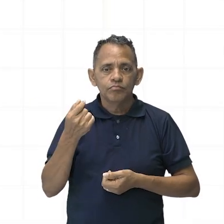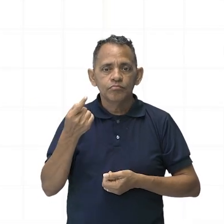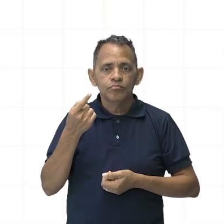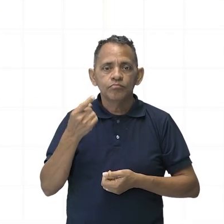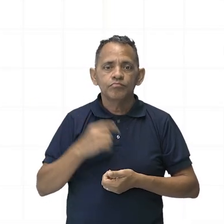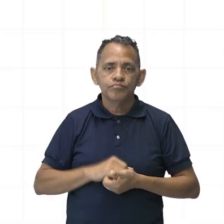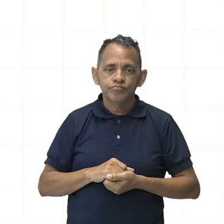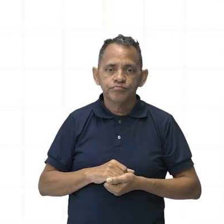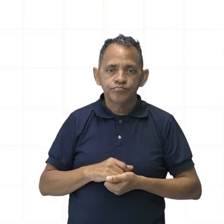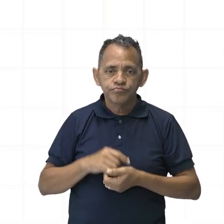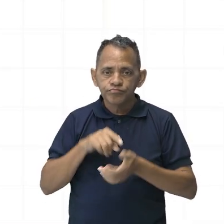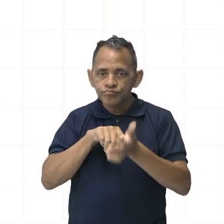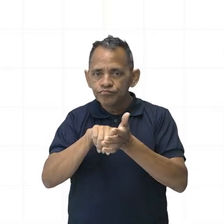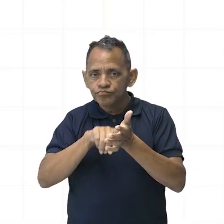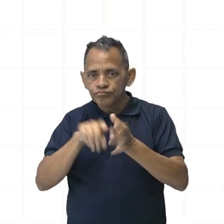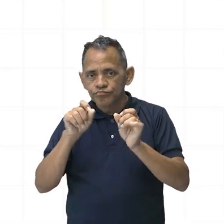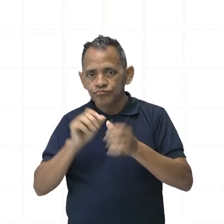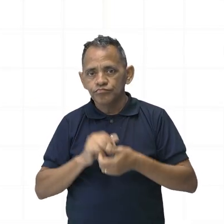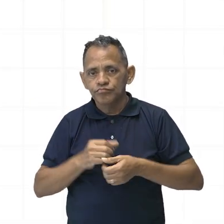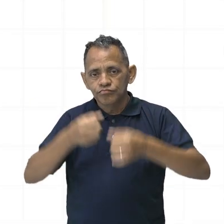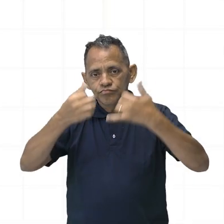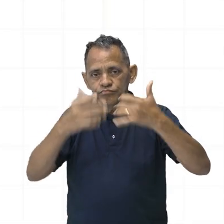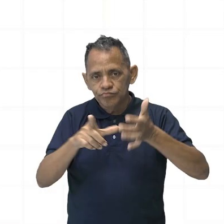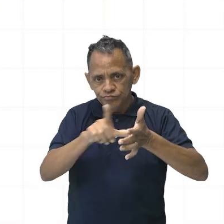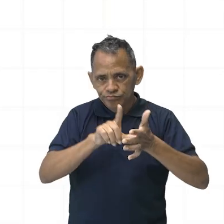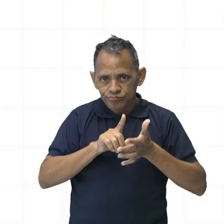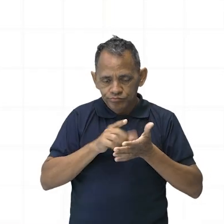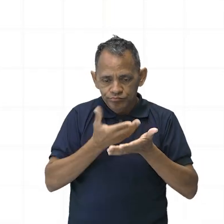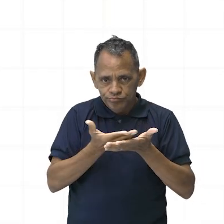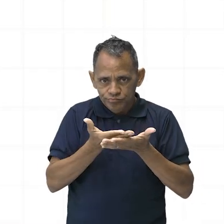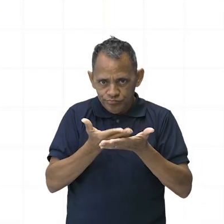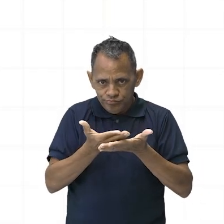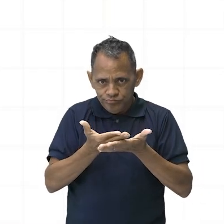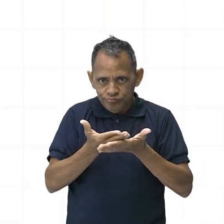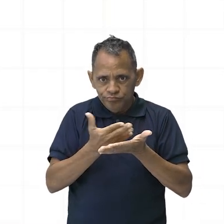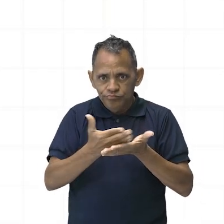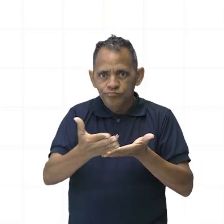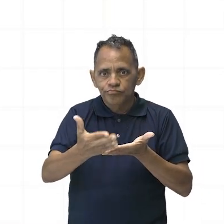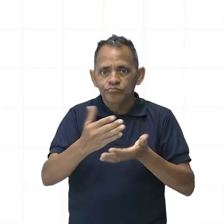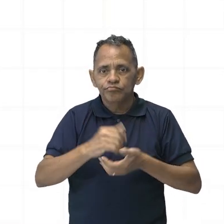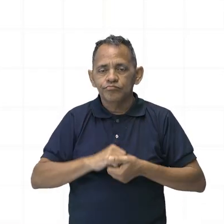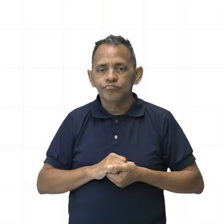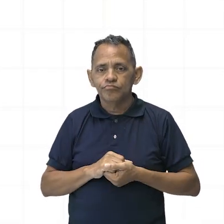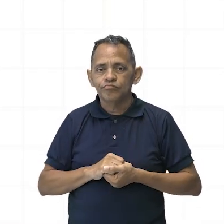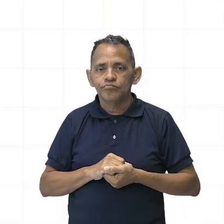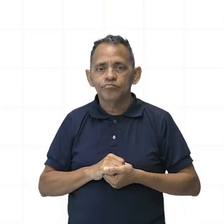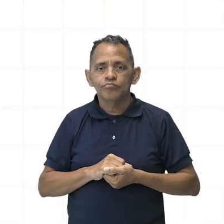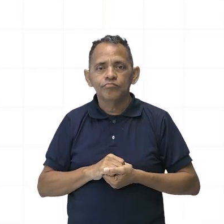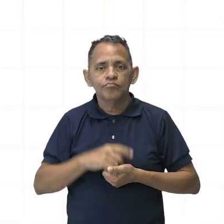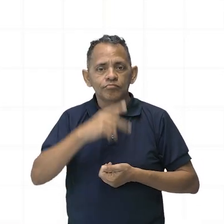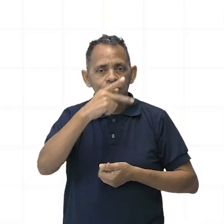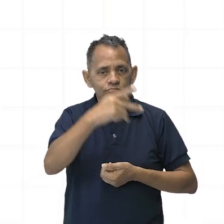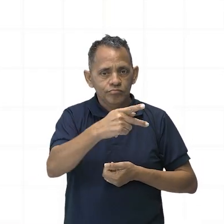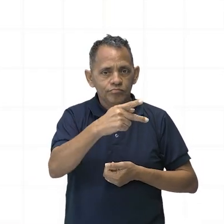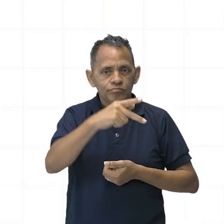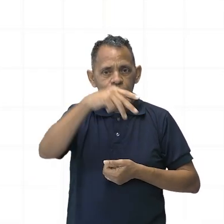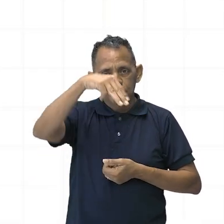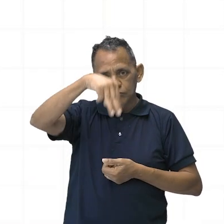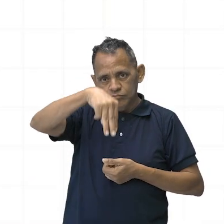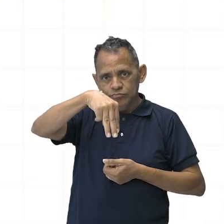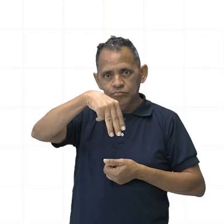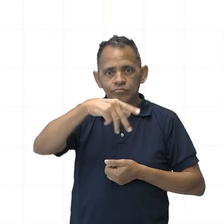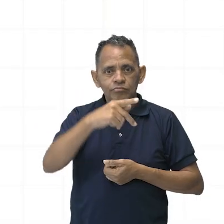no início da aula, que os pontos médios, os pontos médios de cada